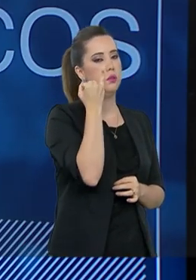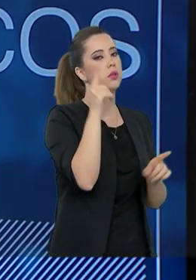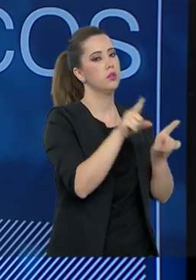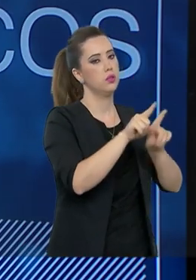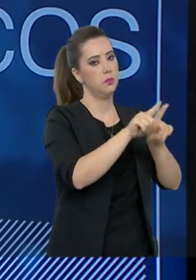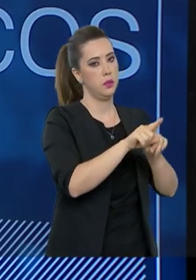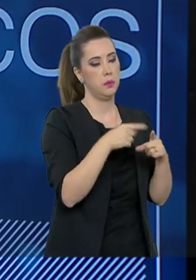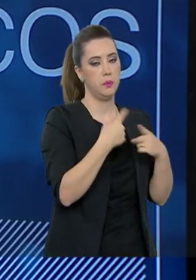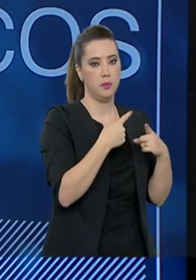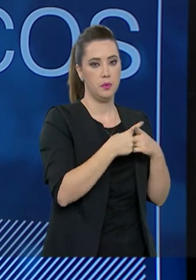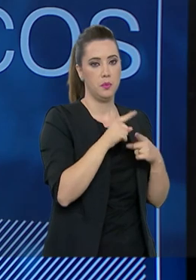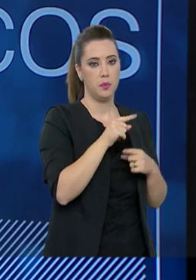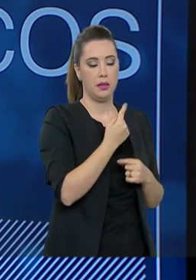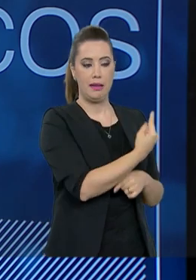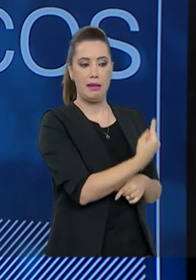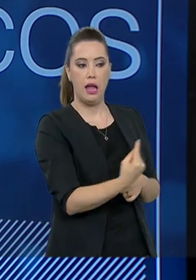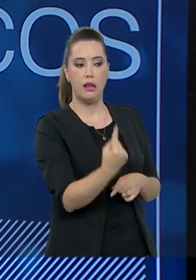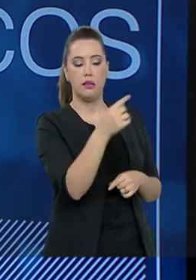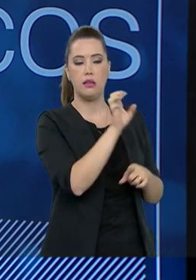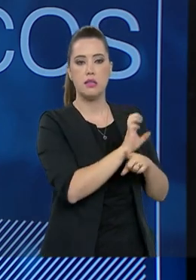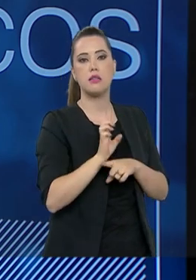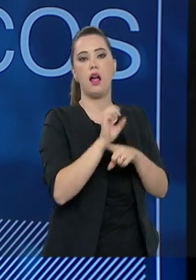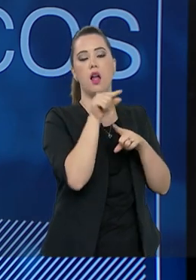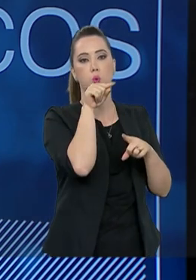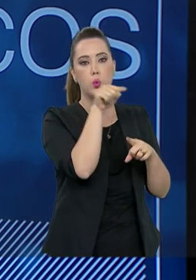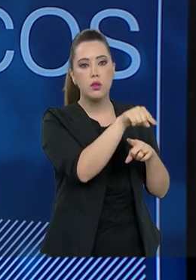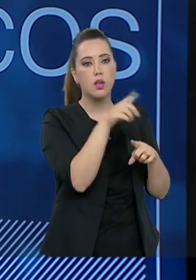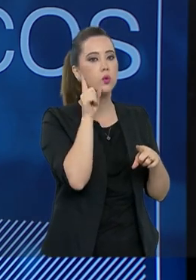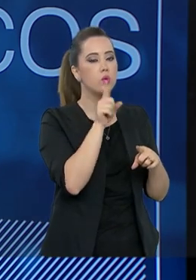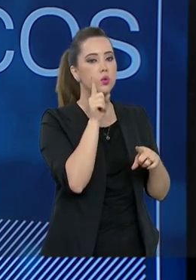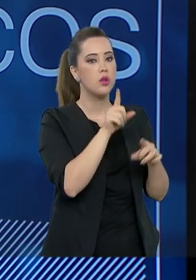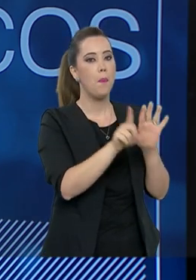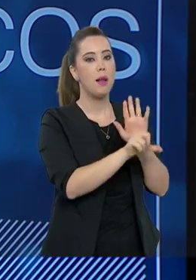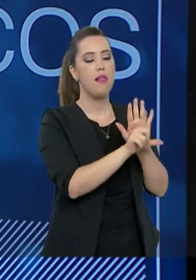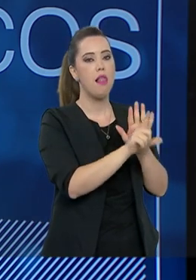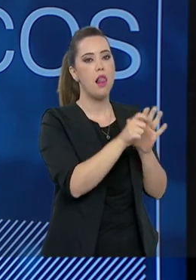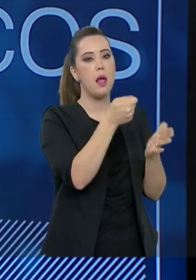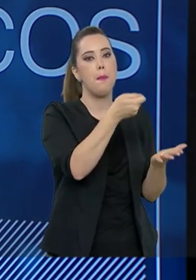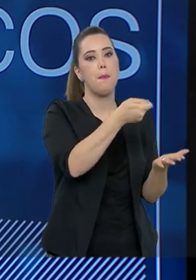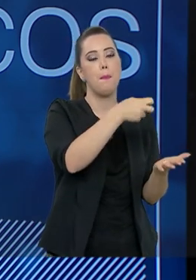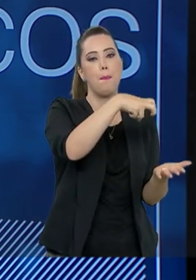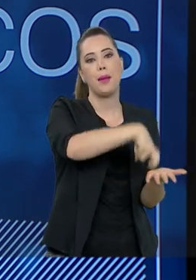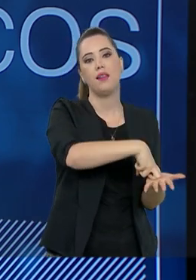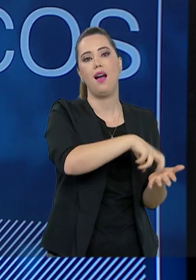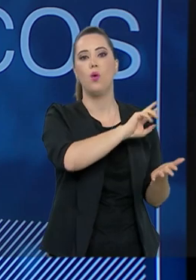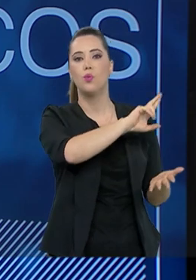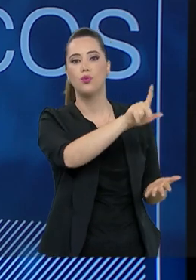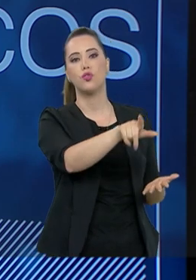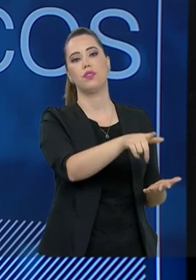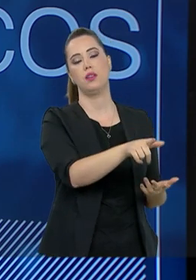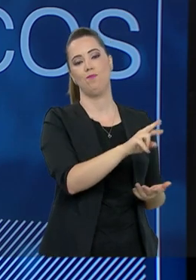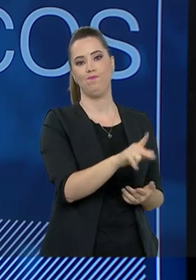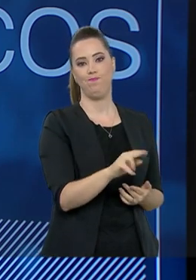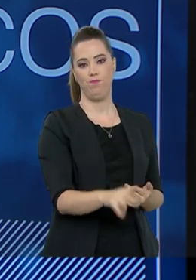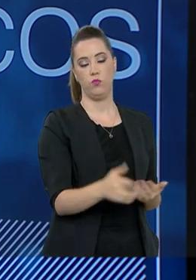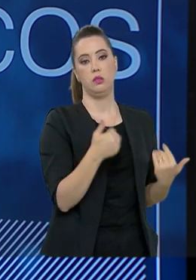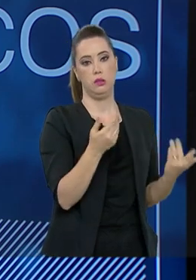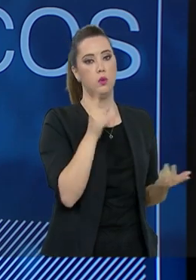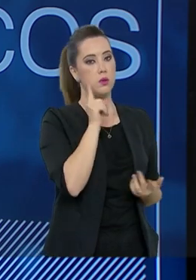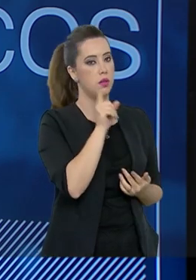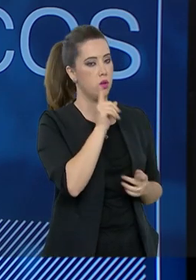porque cada estado tem uma legislação penal diferente, uma prática um tanto diferente. Então, os Estados